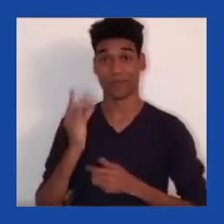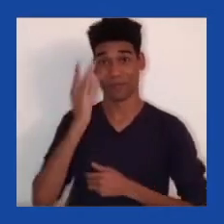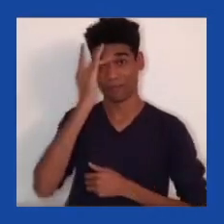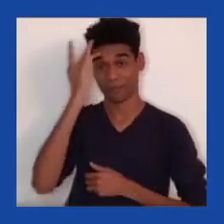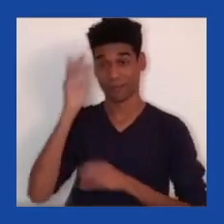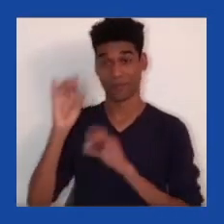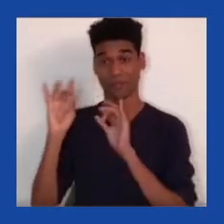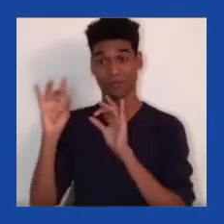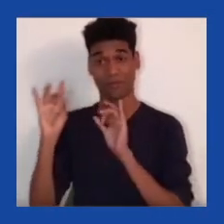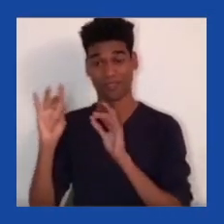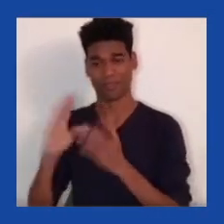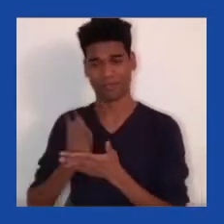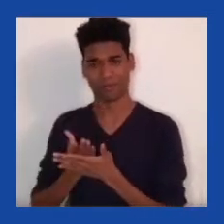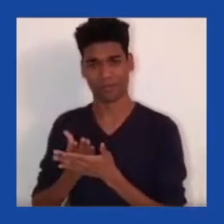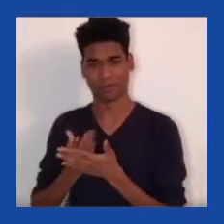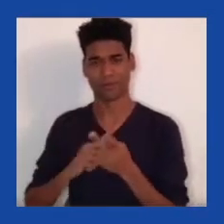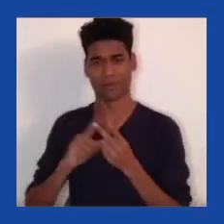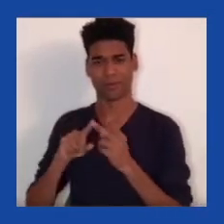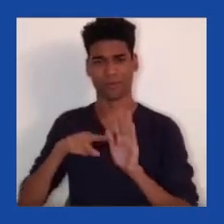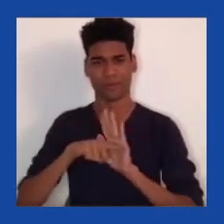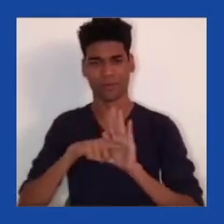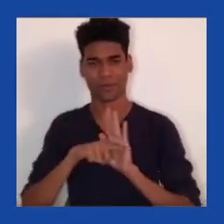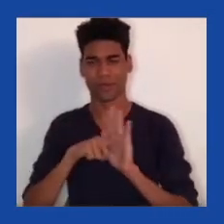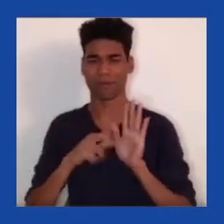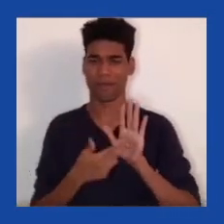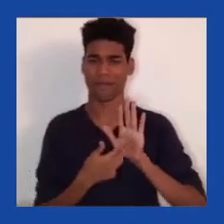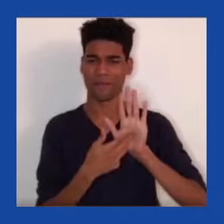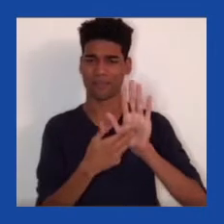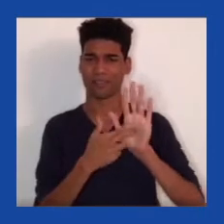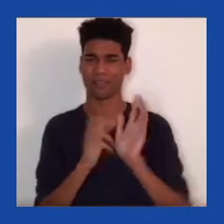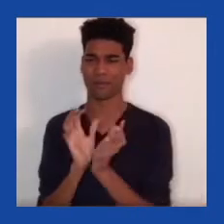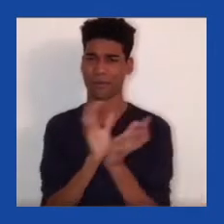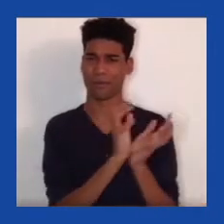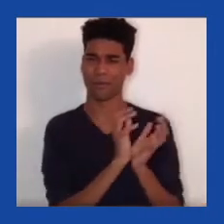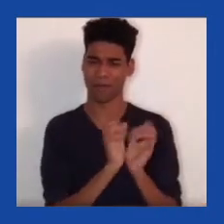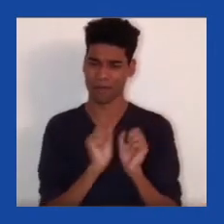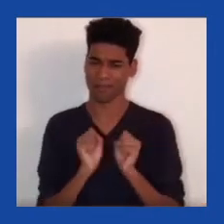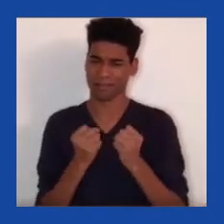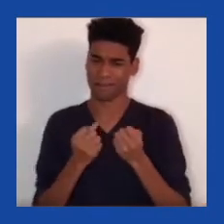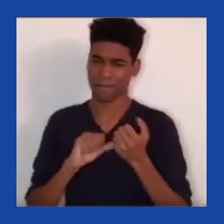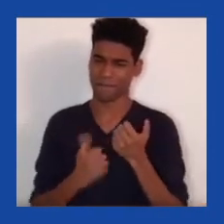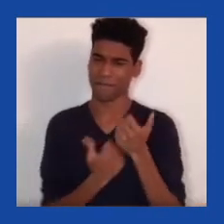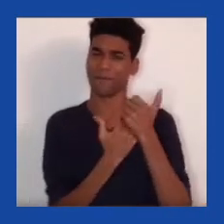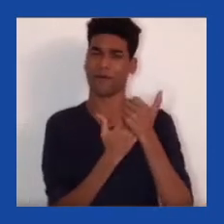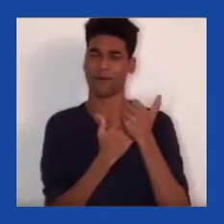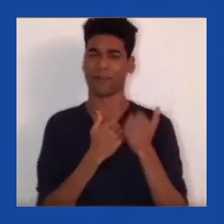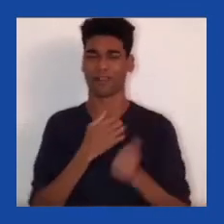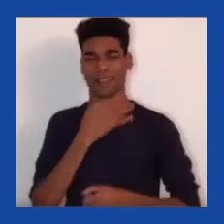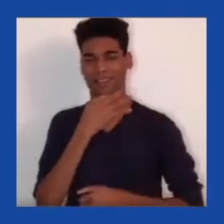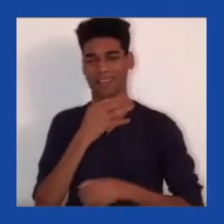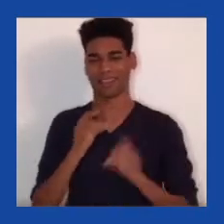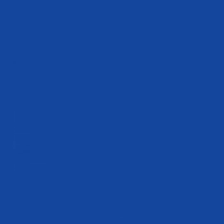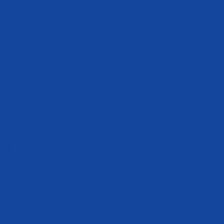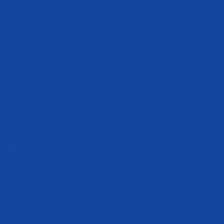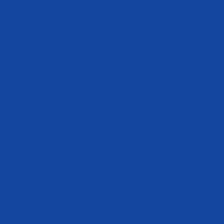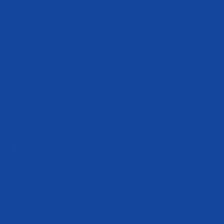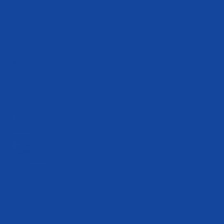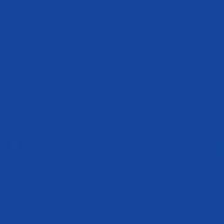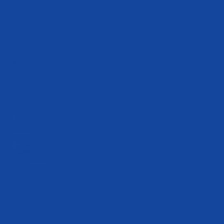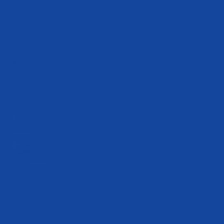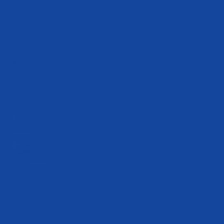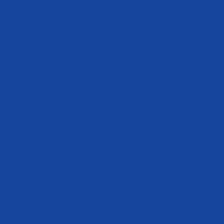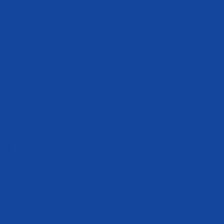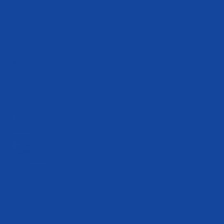pesquisadores, representantes de organizações que atuam no fortalecimento da democracia e da cidadania no Brasil. Nós